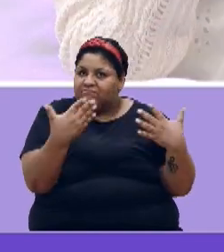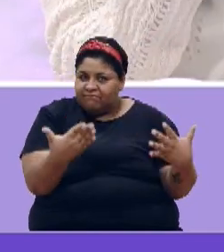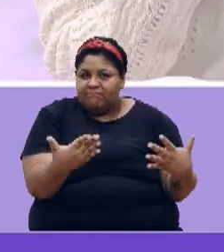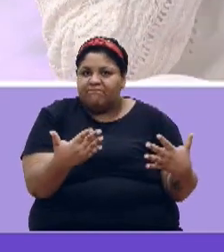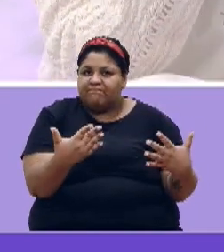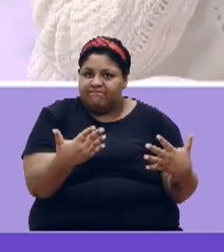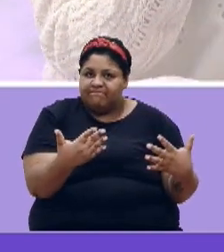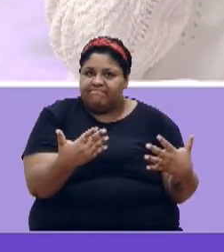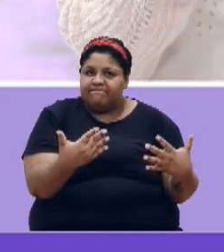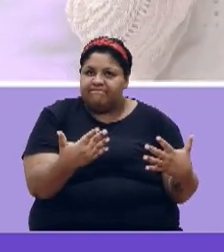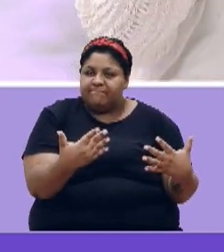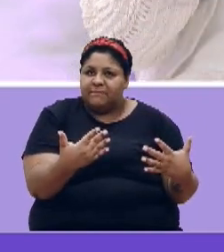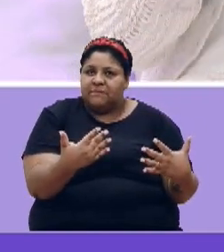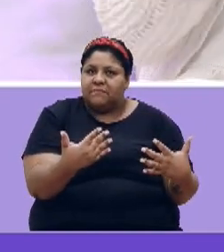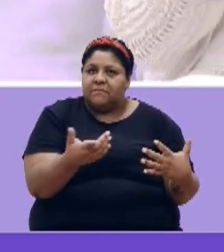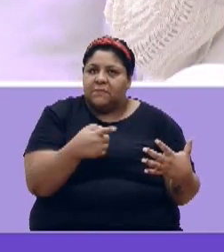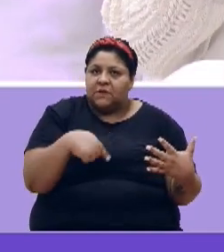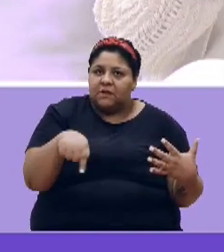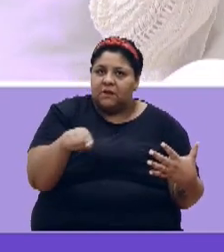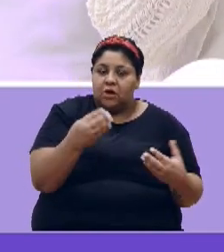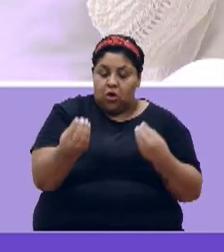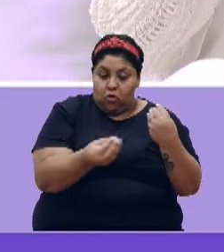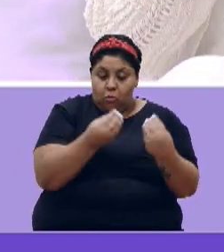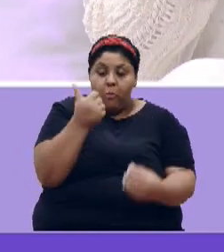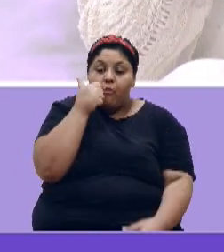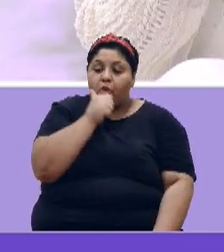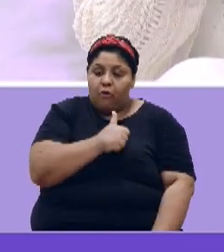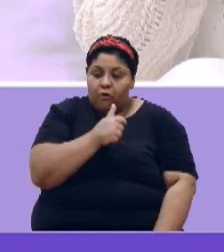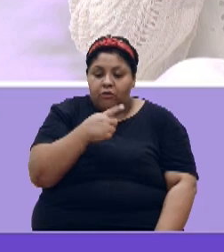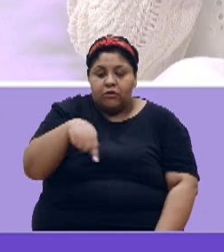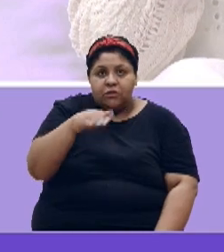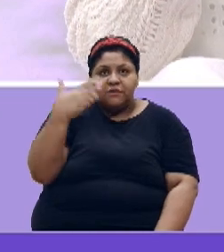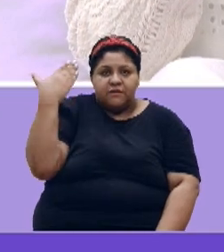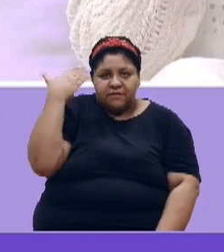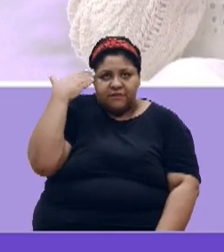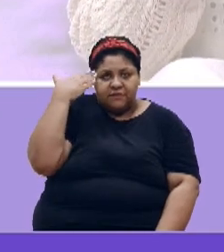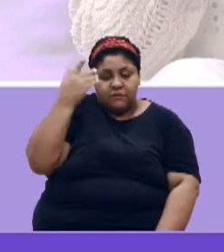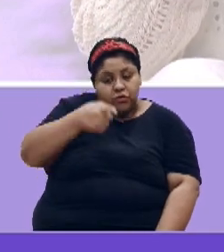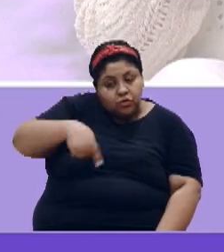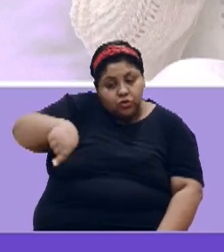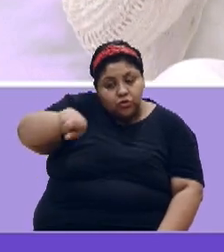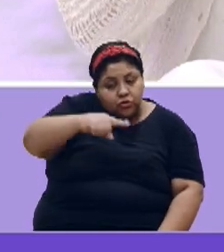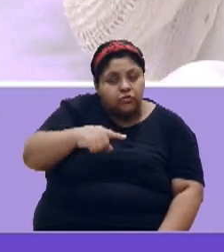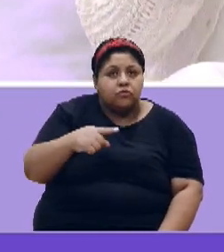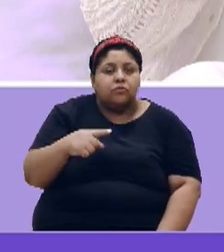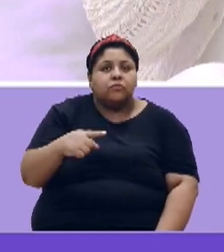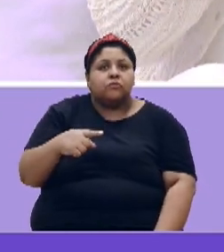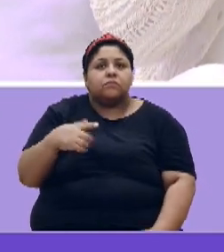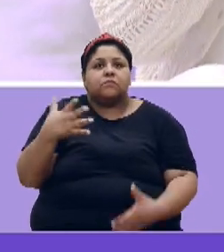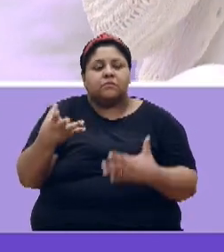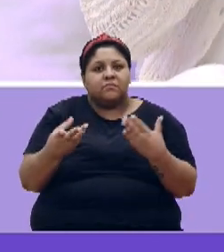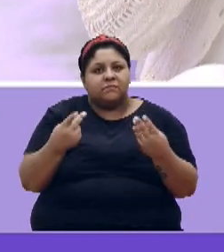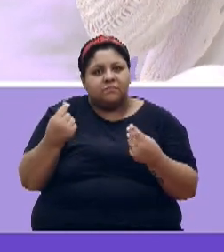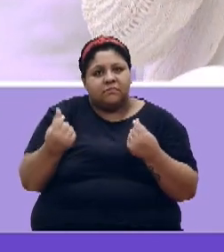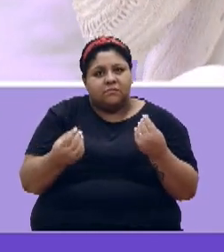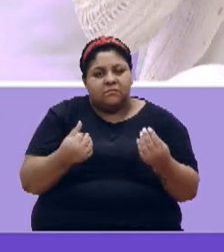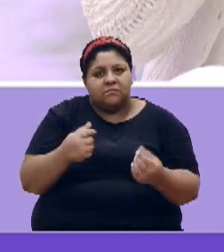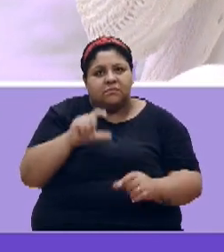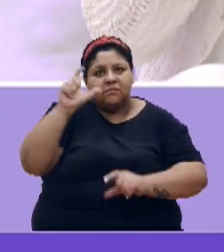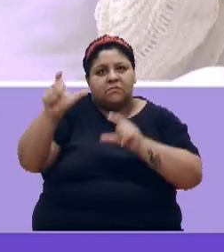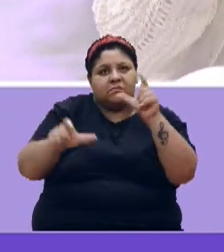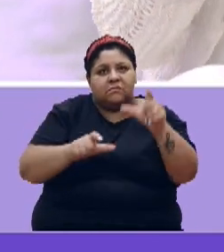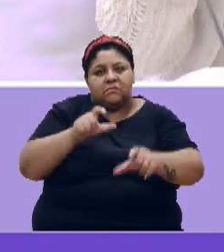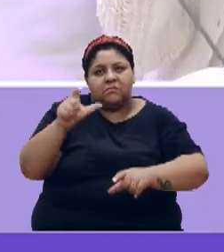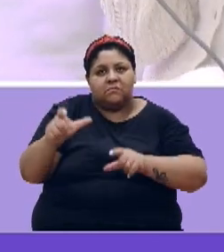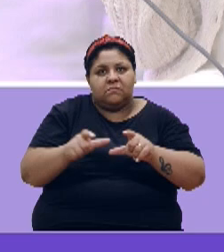gente vem ao mundo, a gente, como mulheres, nós já sabemos que nós somos, né, as pessoas que vão dar